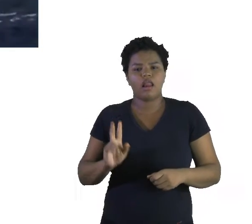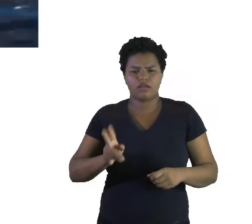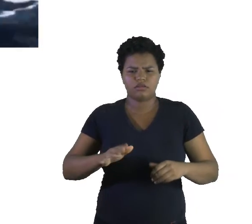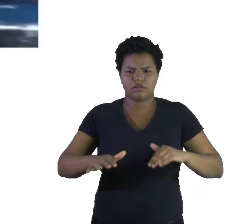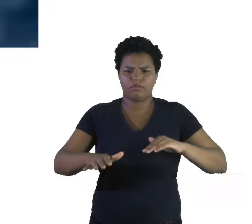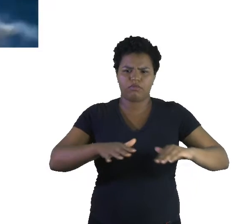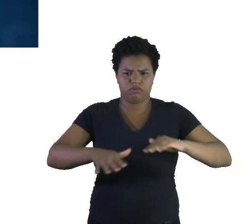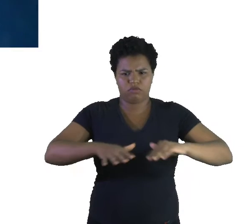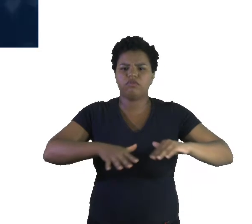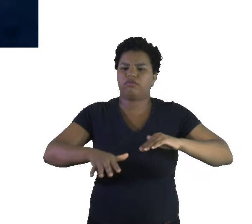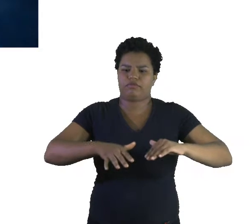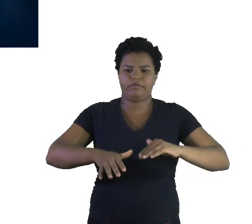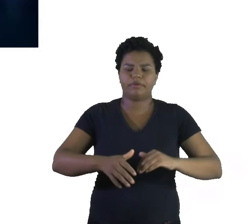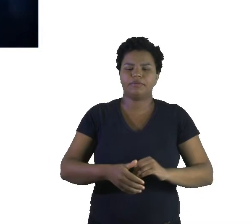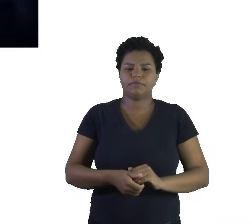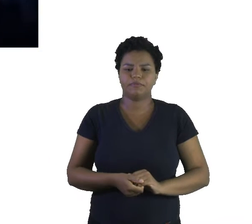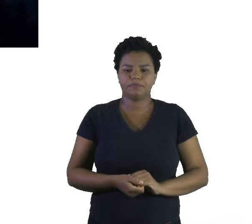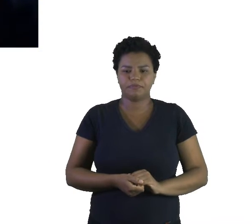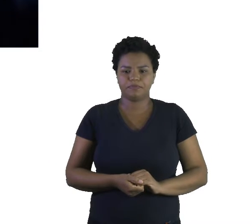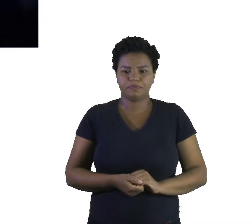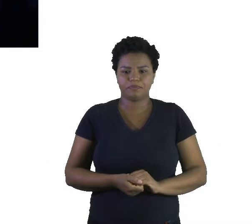constantemente em movimento.